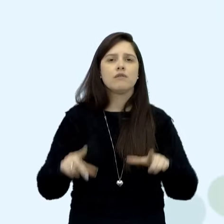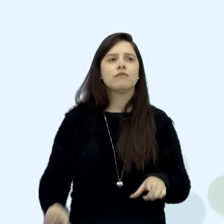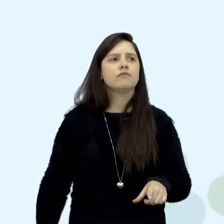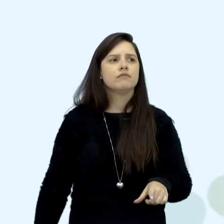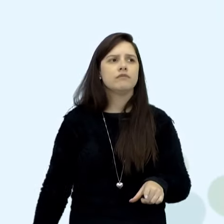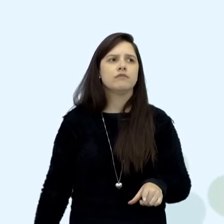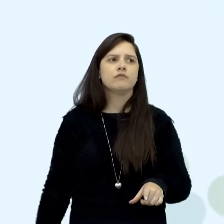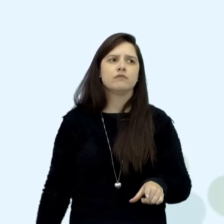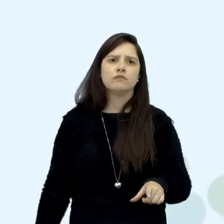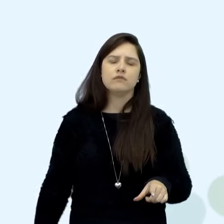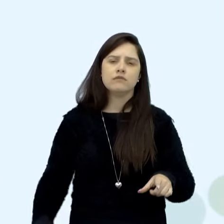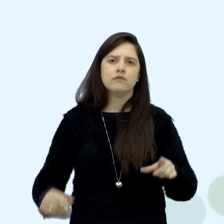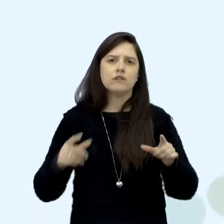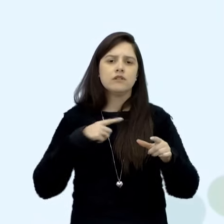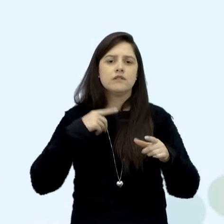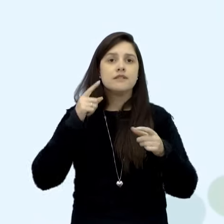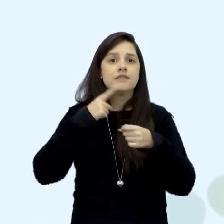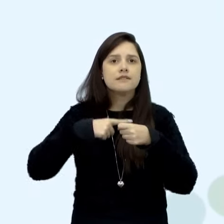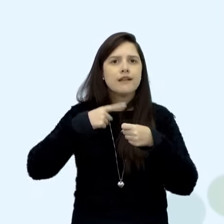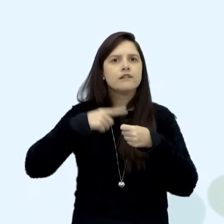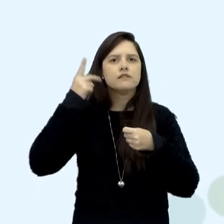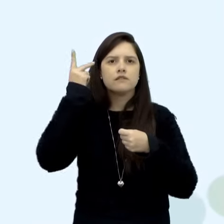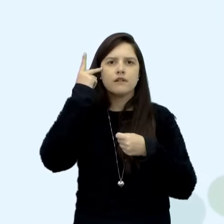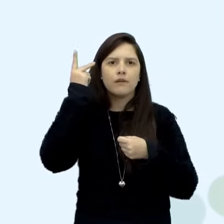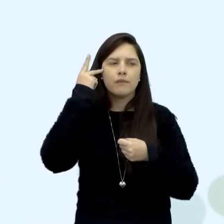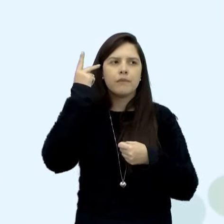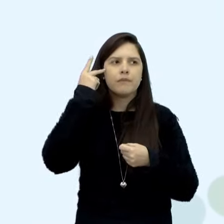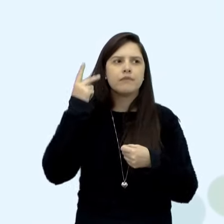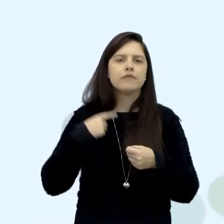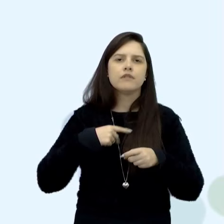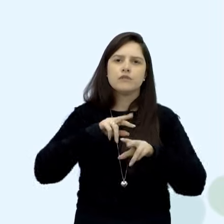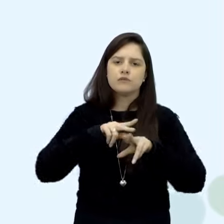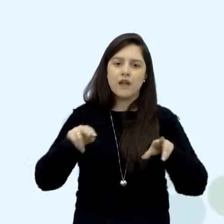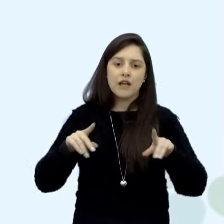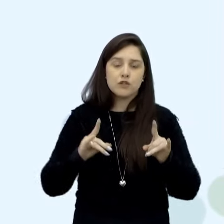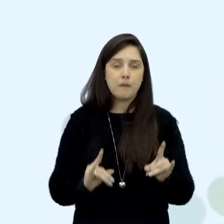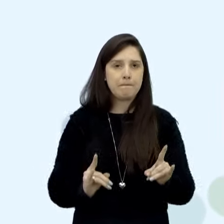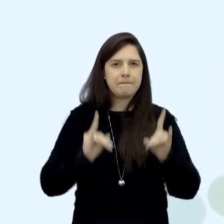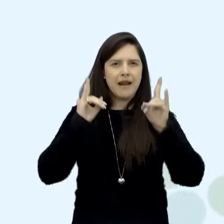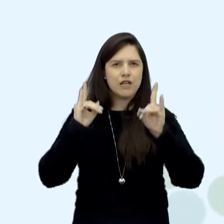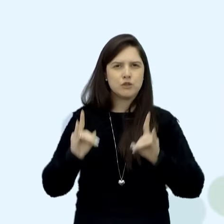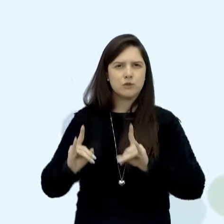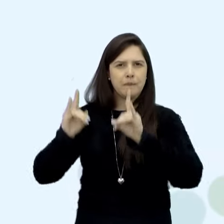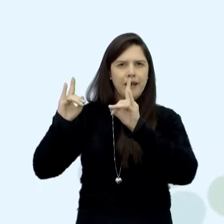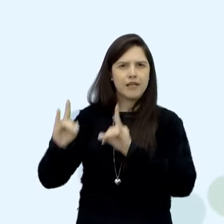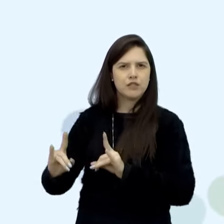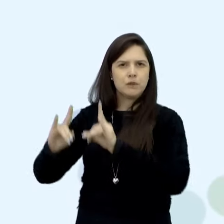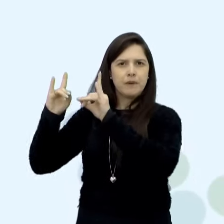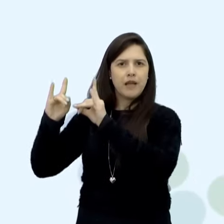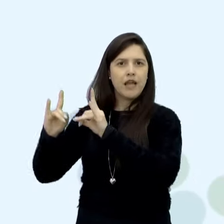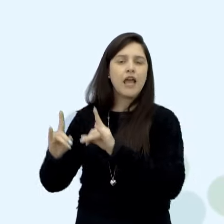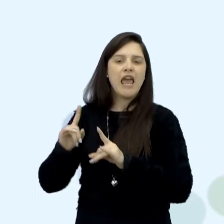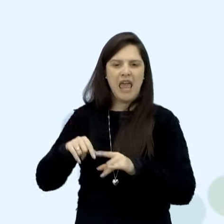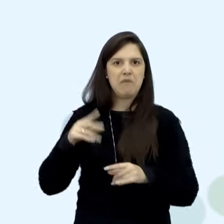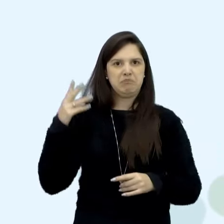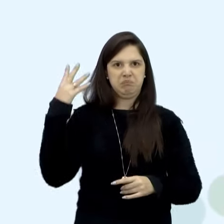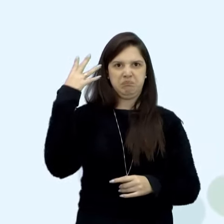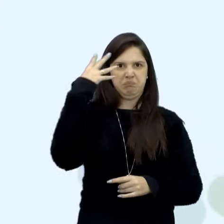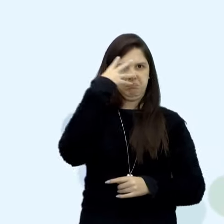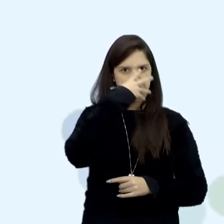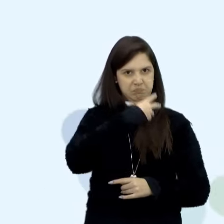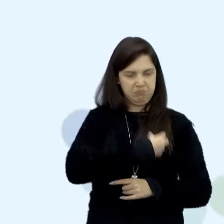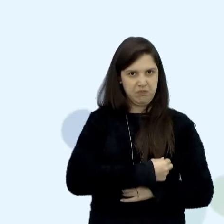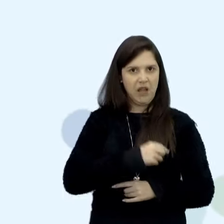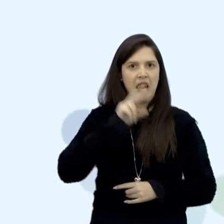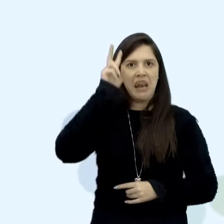aí da cidade de São Paulo. Nós temos vários prédios, né, e é uma vista bem bonita. Lembrando que